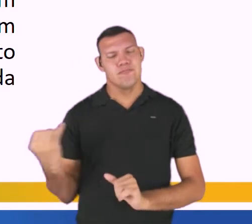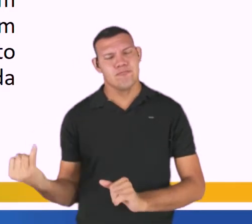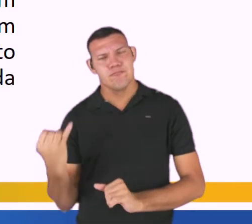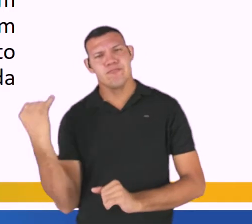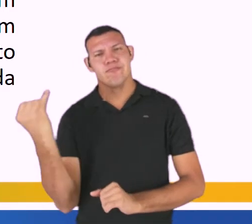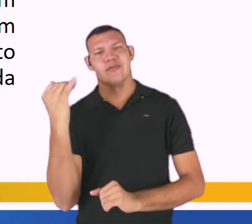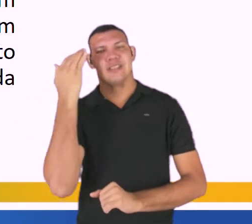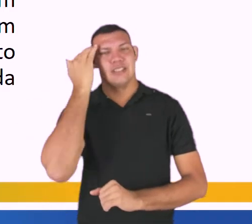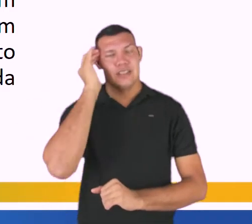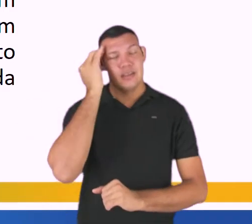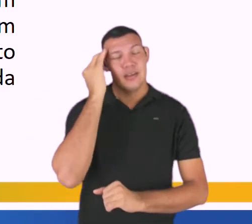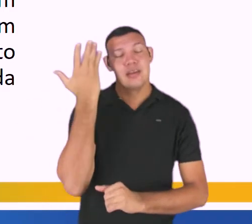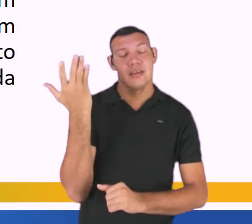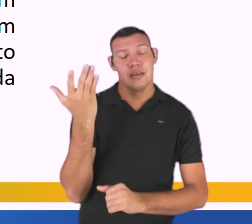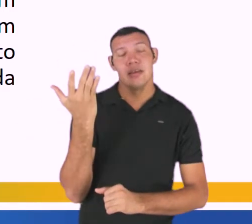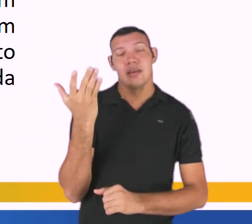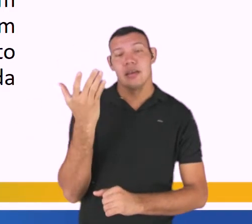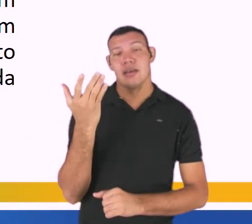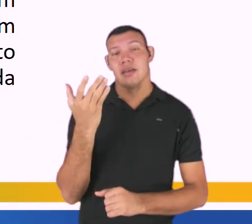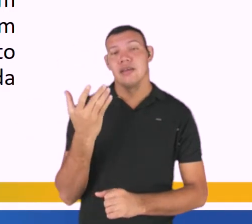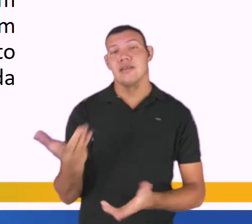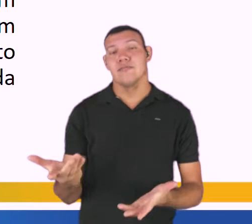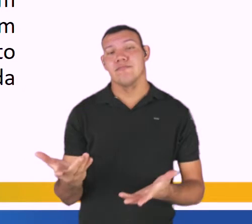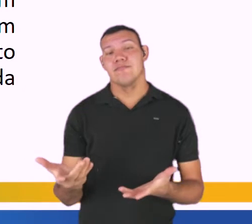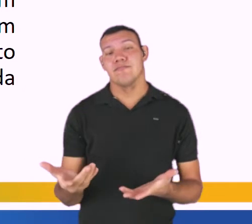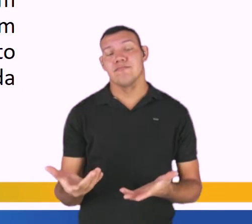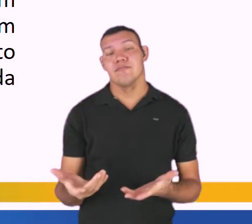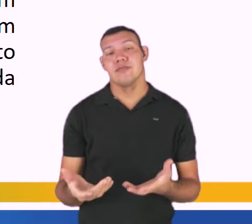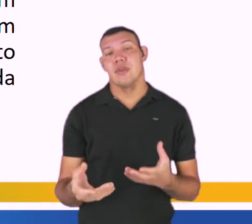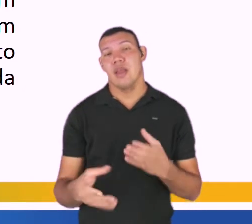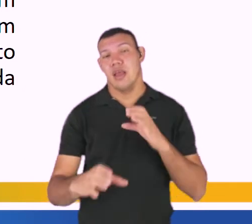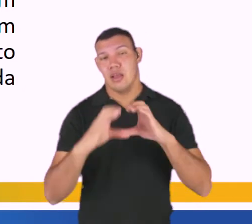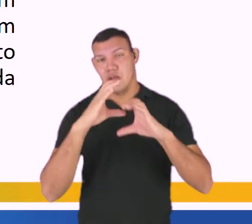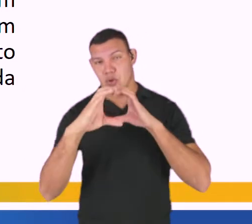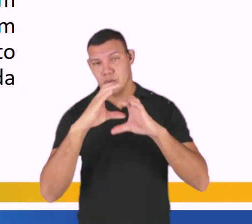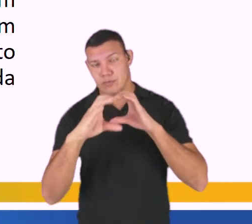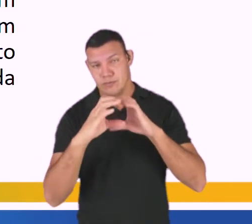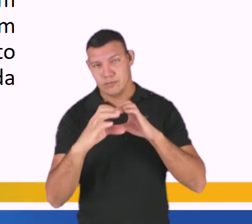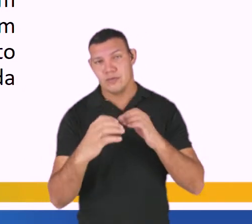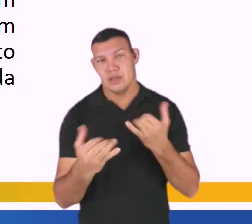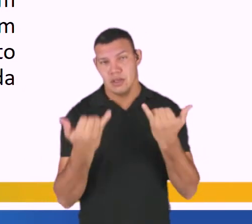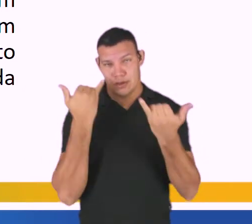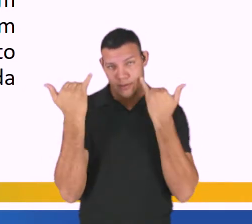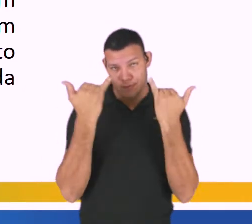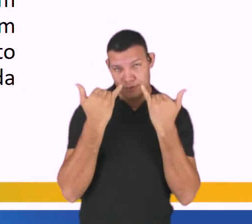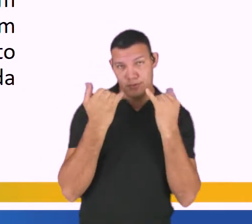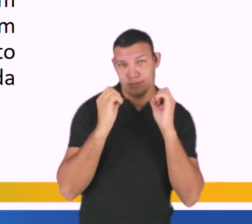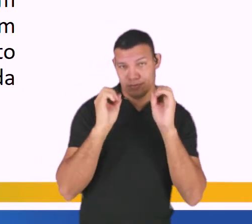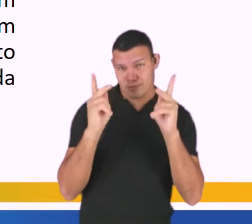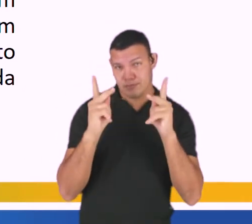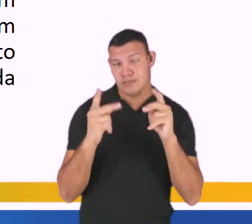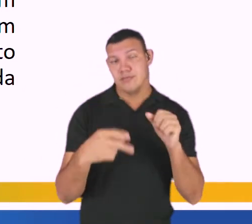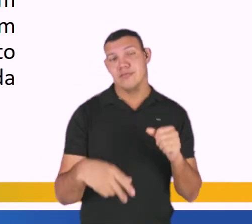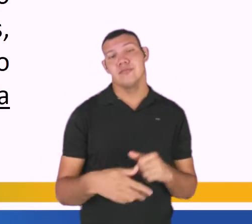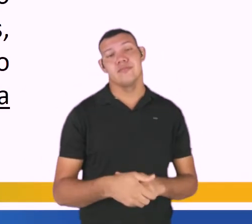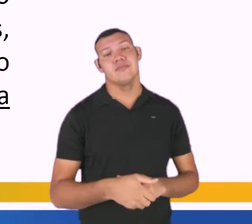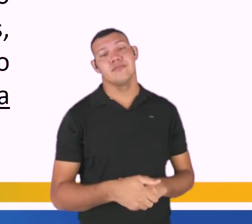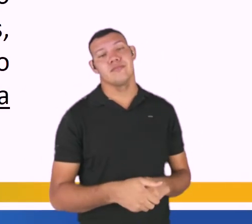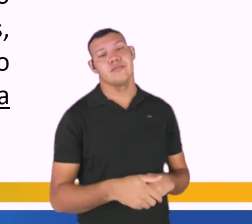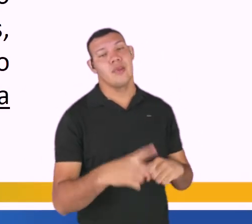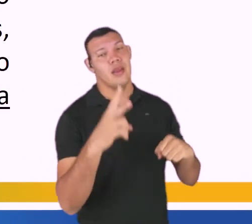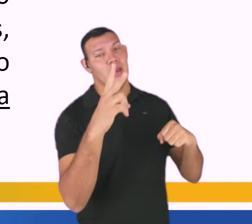da mensagem. Isso quando a gente agrega as duas em qualquer gênero textual, tá bom? A imagem não verbal e a imagem